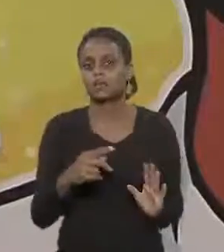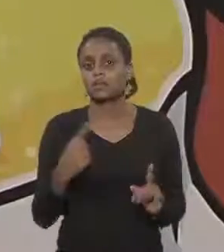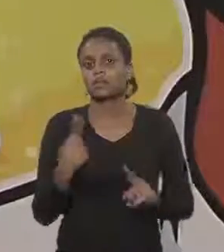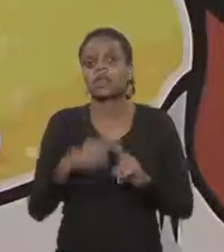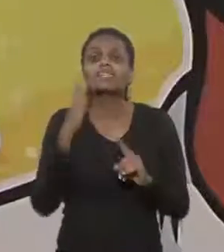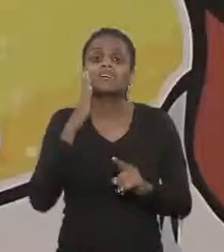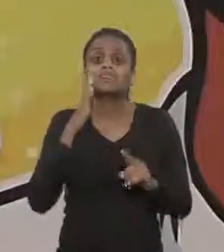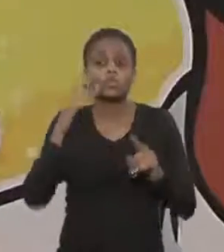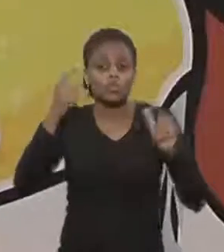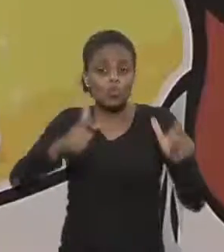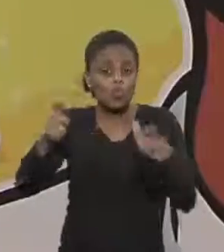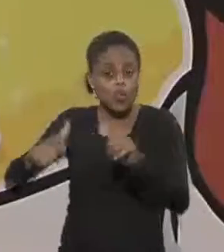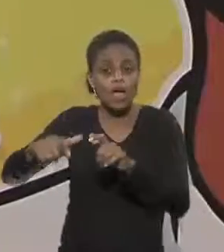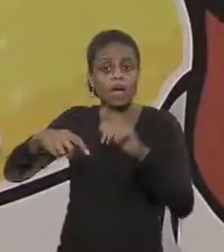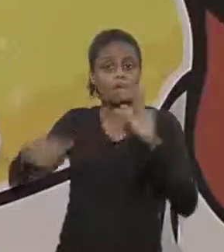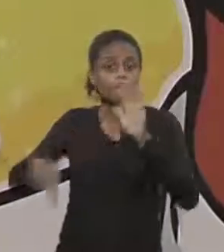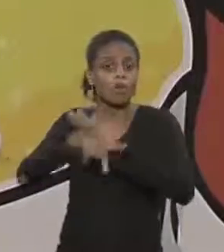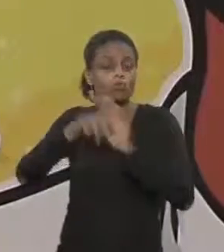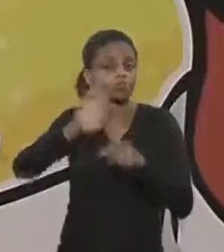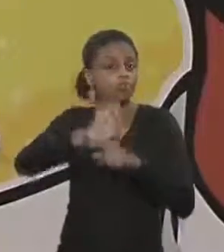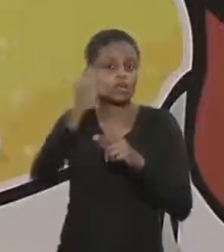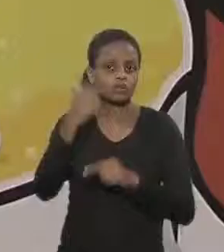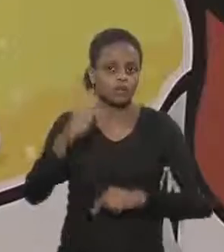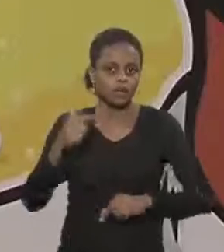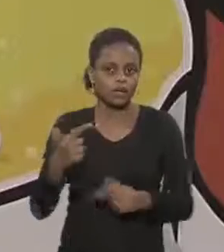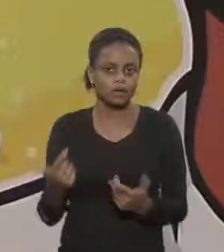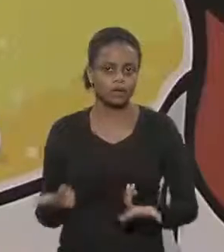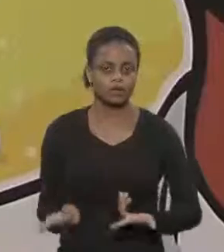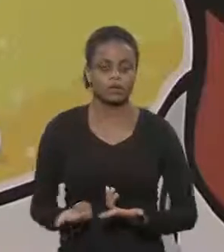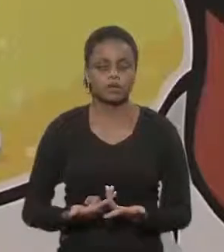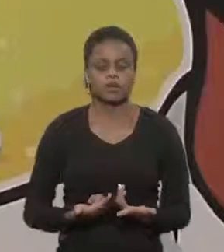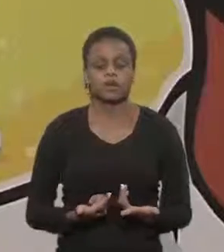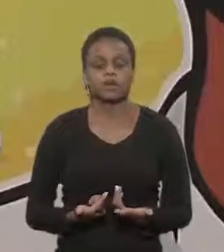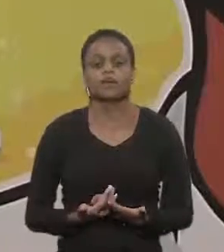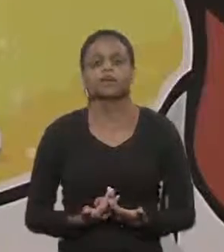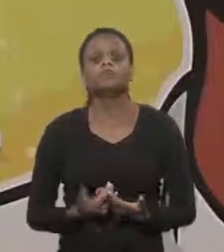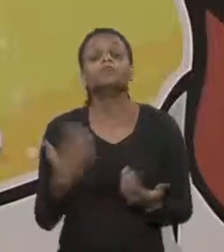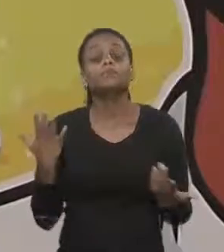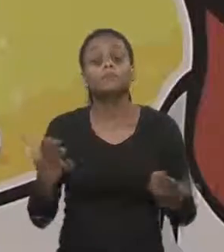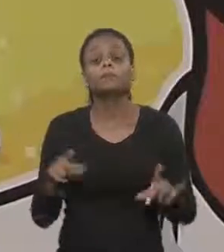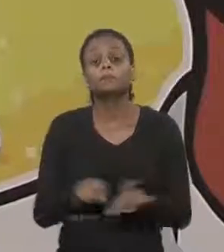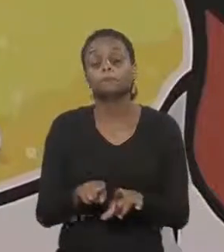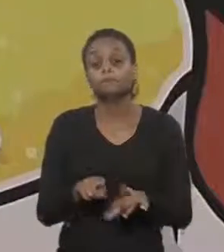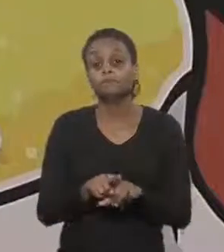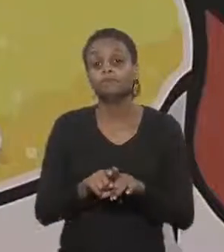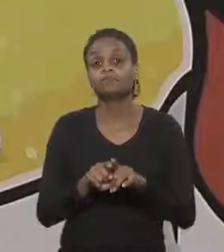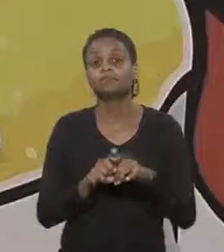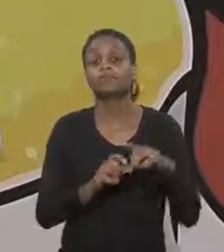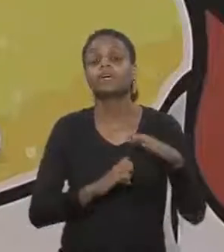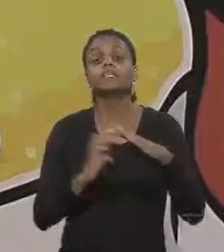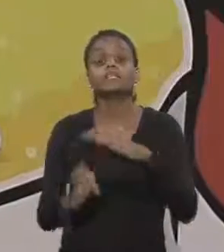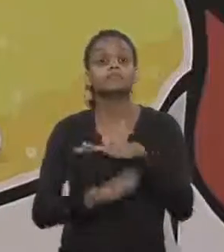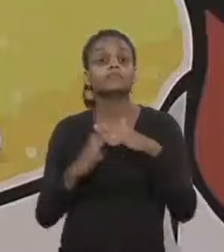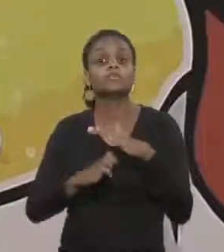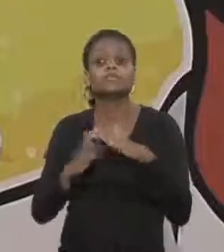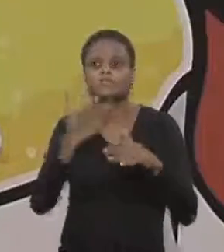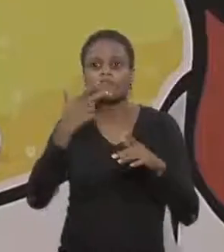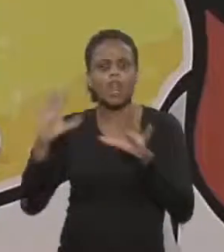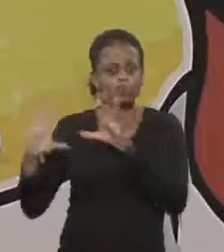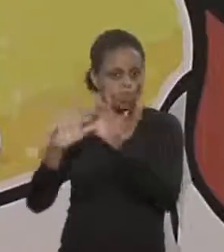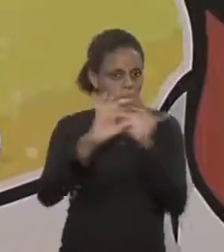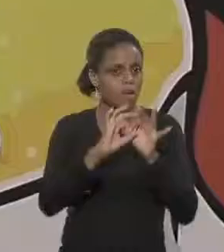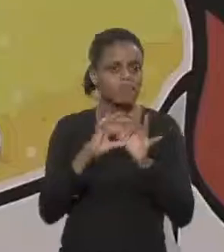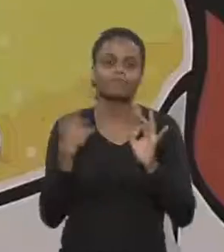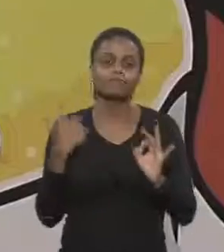sabe que não tem equipamentos públicos suficientes para atender essa demanda. Mas, ao mesmo tempo, as instituições não